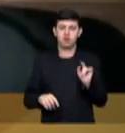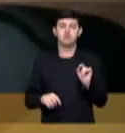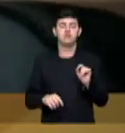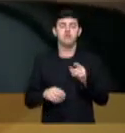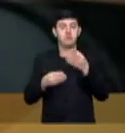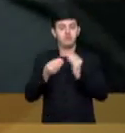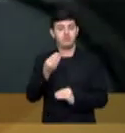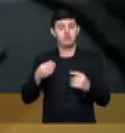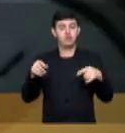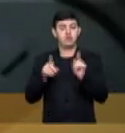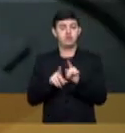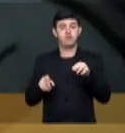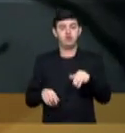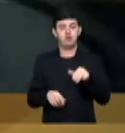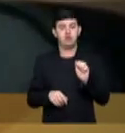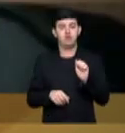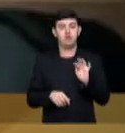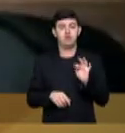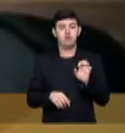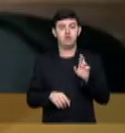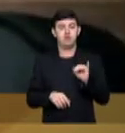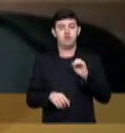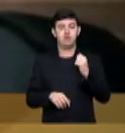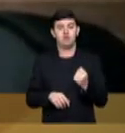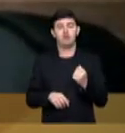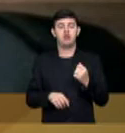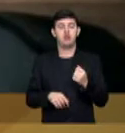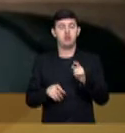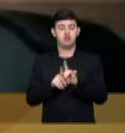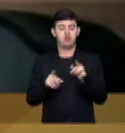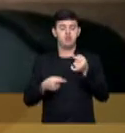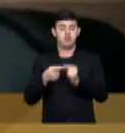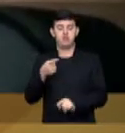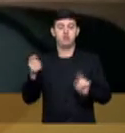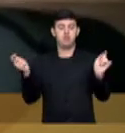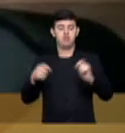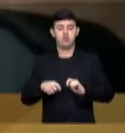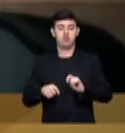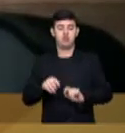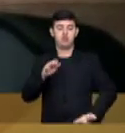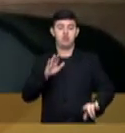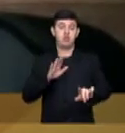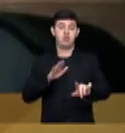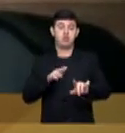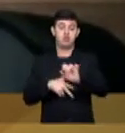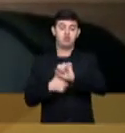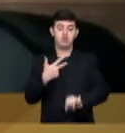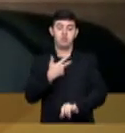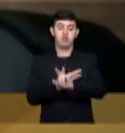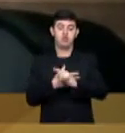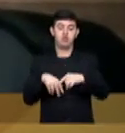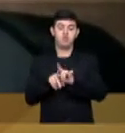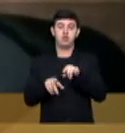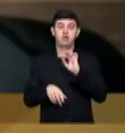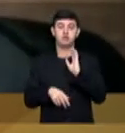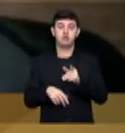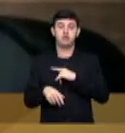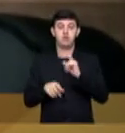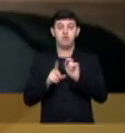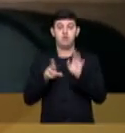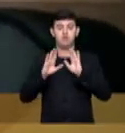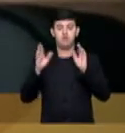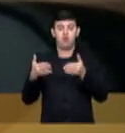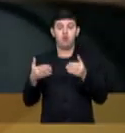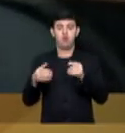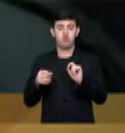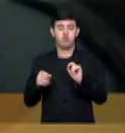matéria restrita à competência legislativa de apenas uma das esferas da federação.